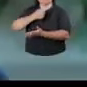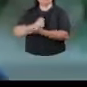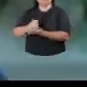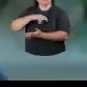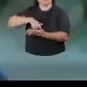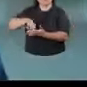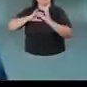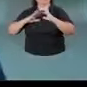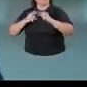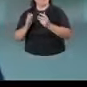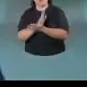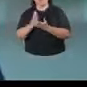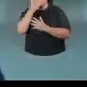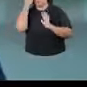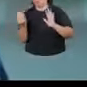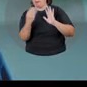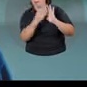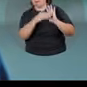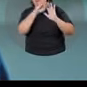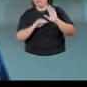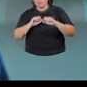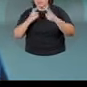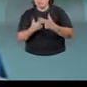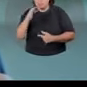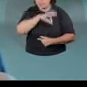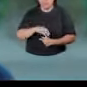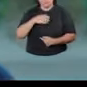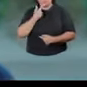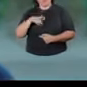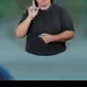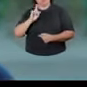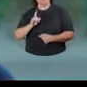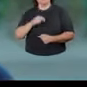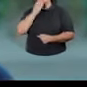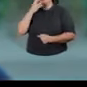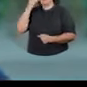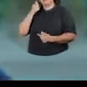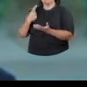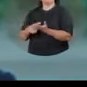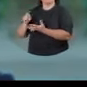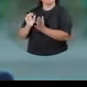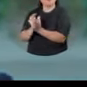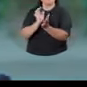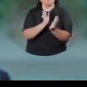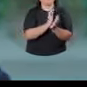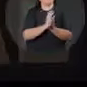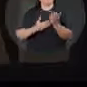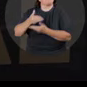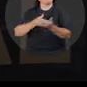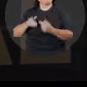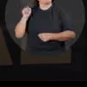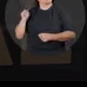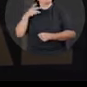todos os documentos algumas pessoas foram com a folha da Assembleia você ouviu conhecimento Paulo tava envolvido nisso também porque Paulo fazia parte da estrutura